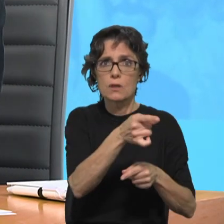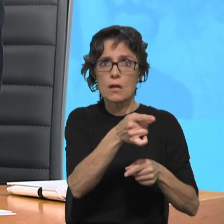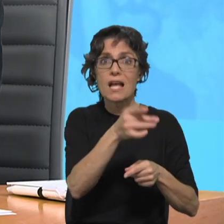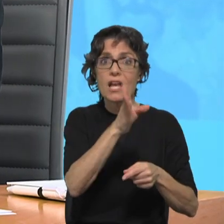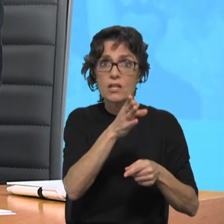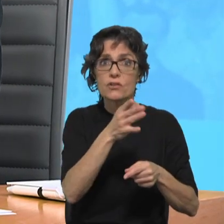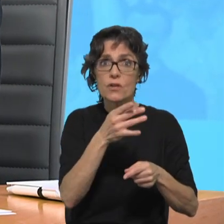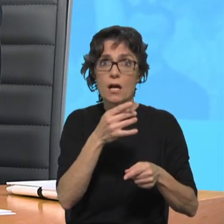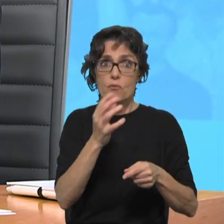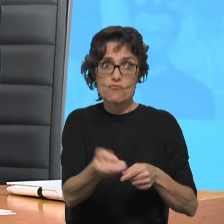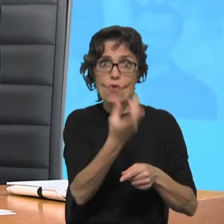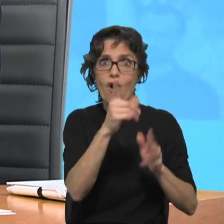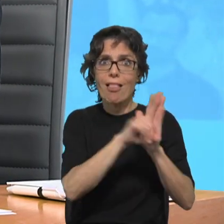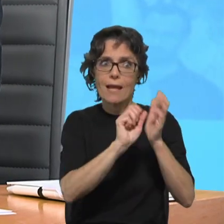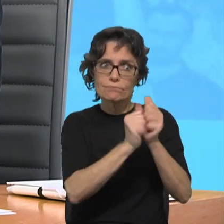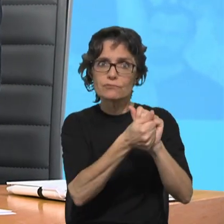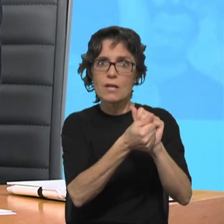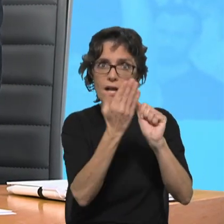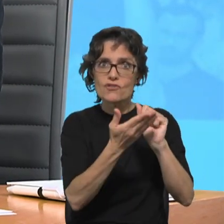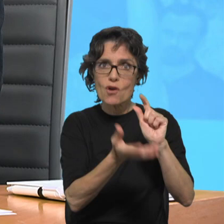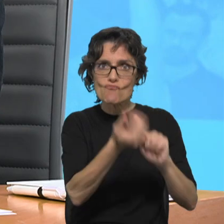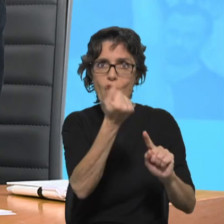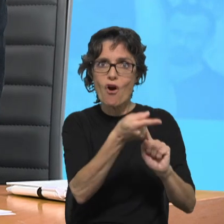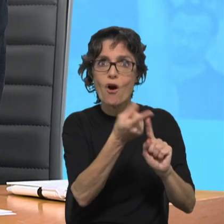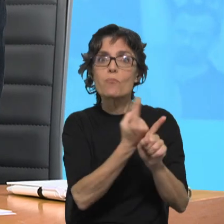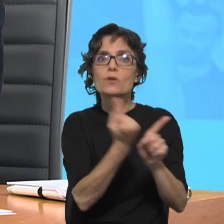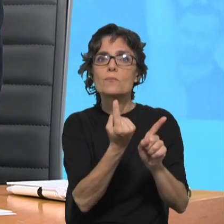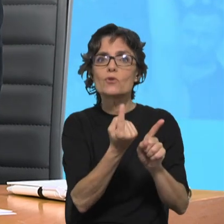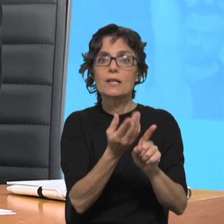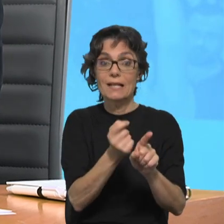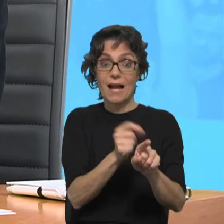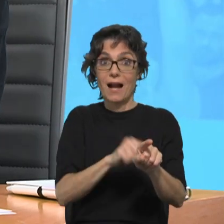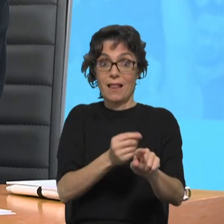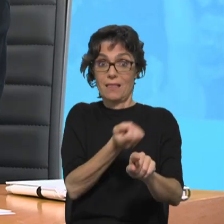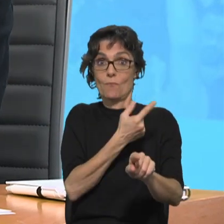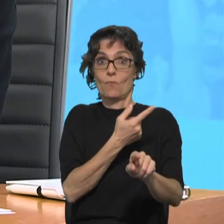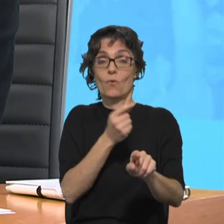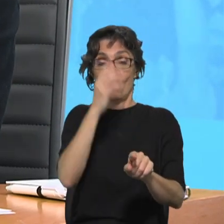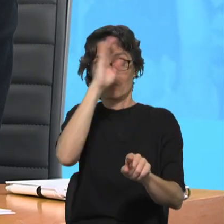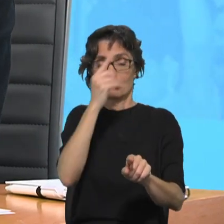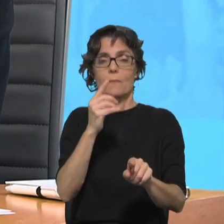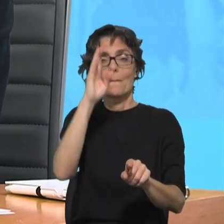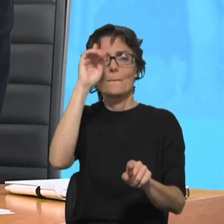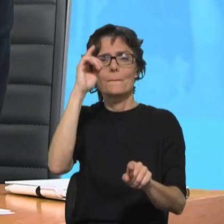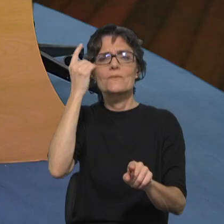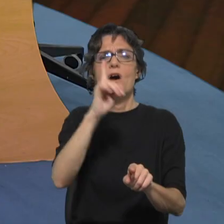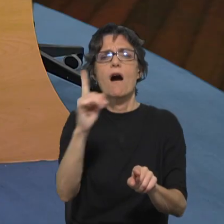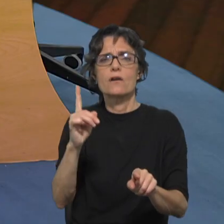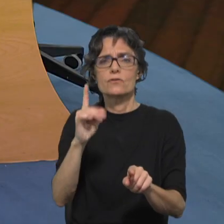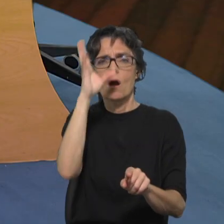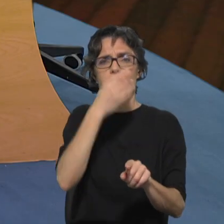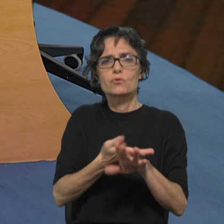alterar leis. Porquê? Porque há bem pouco tempo pensava-se que um abuso sexual podia